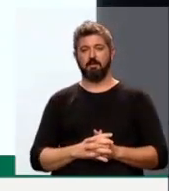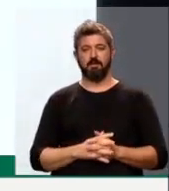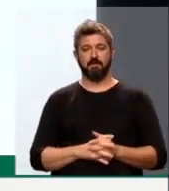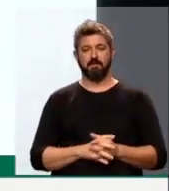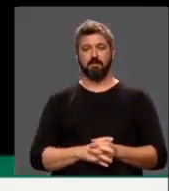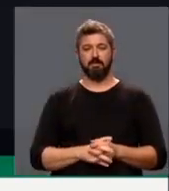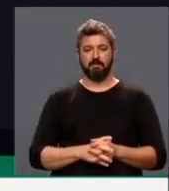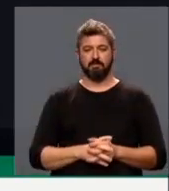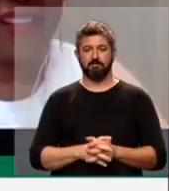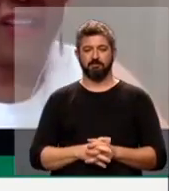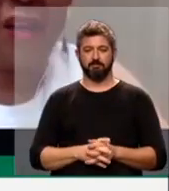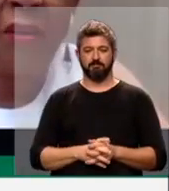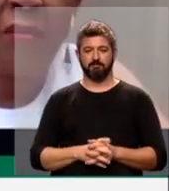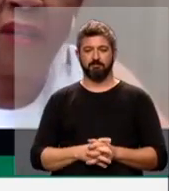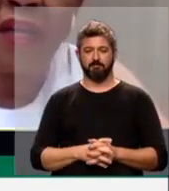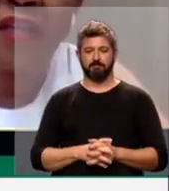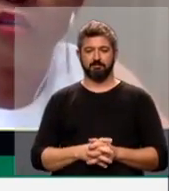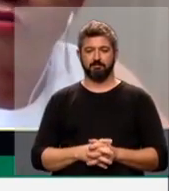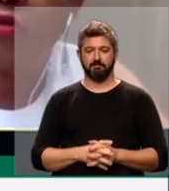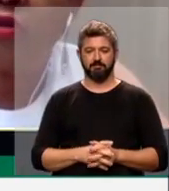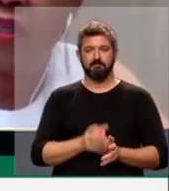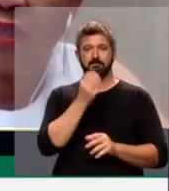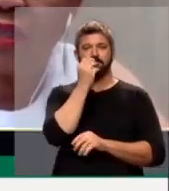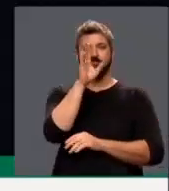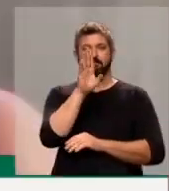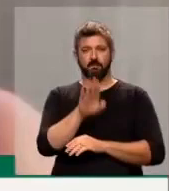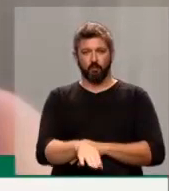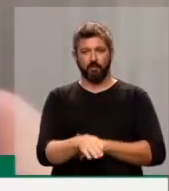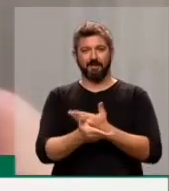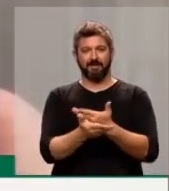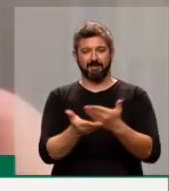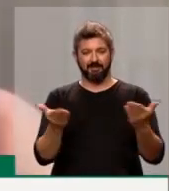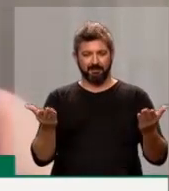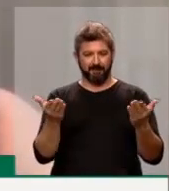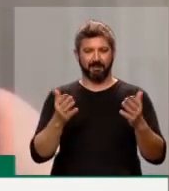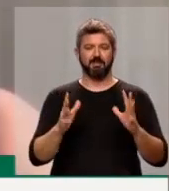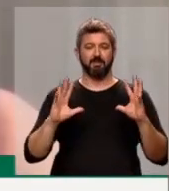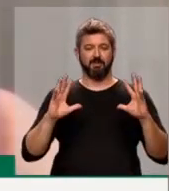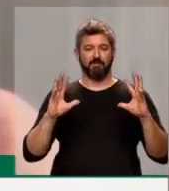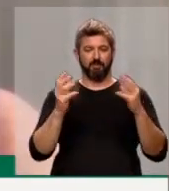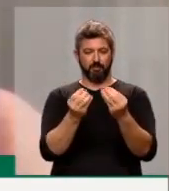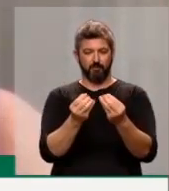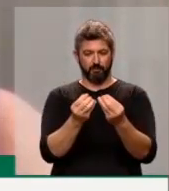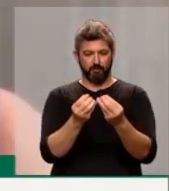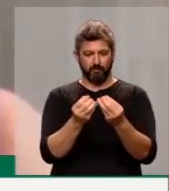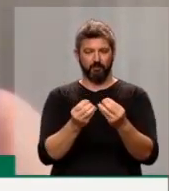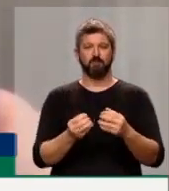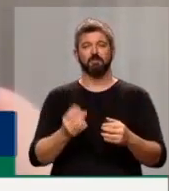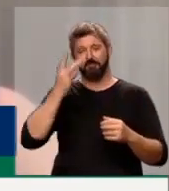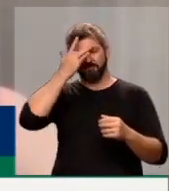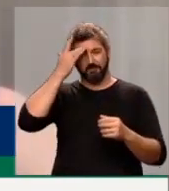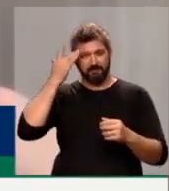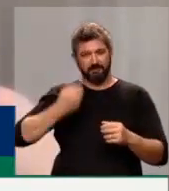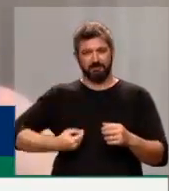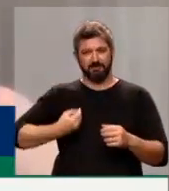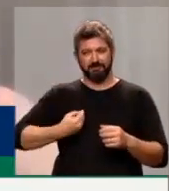Agradecendo também a presença. Boa tarde a todas e todos e todas que estão conosco.